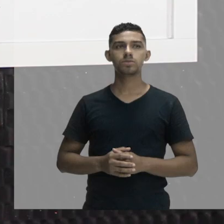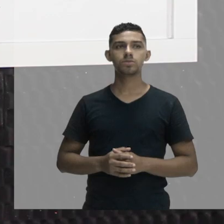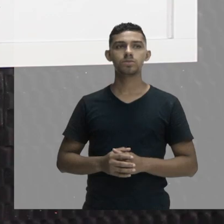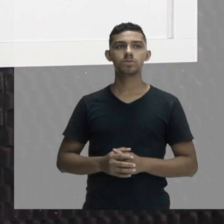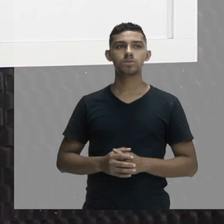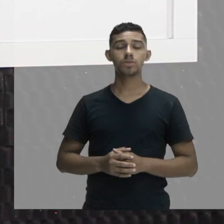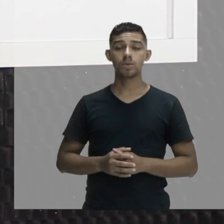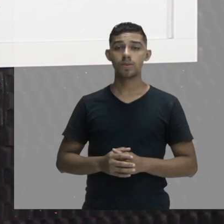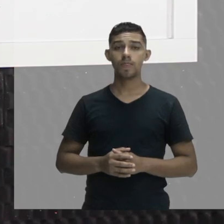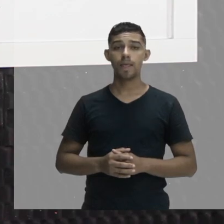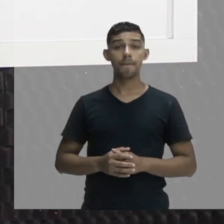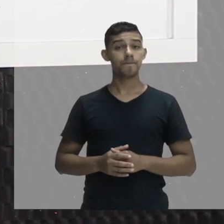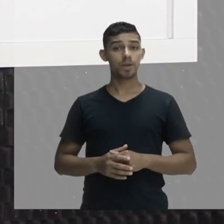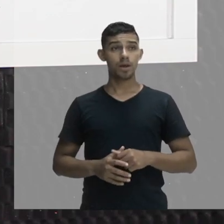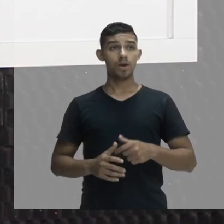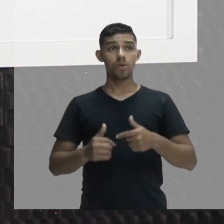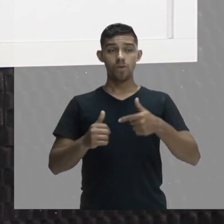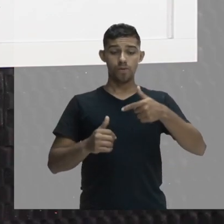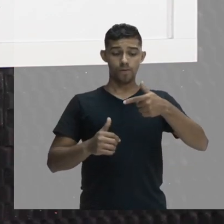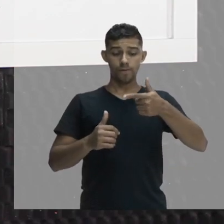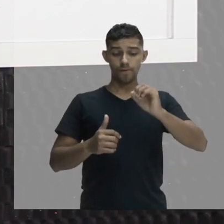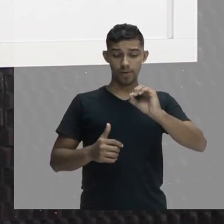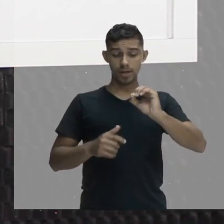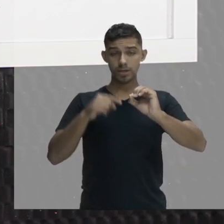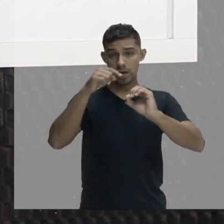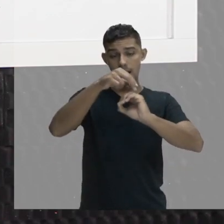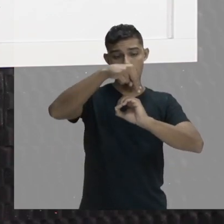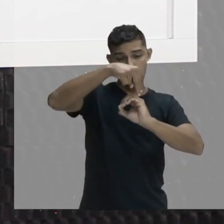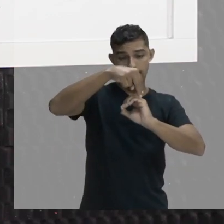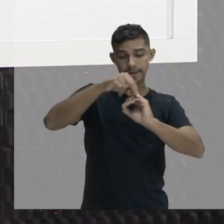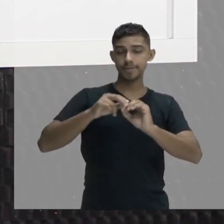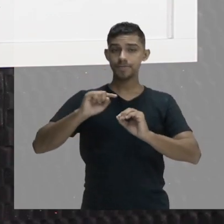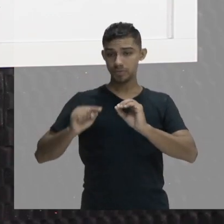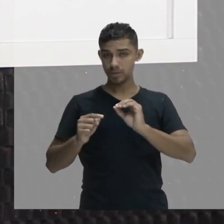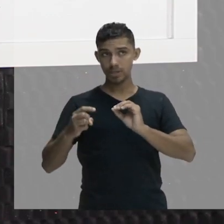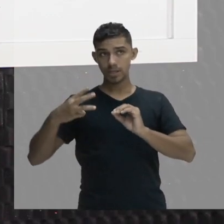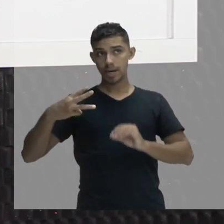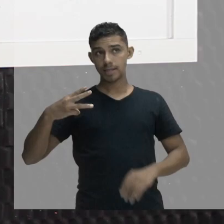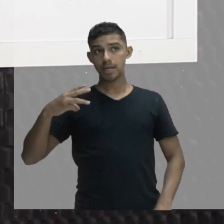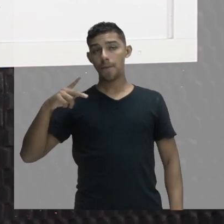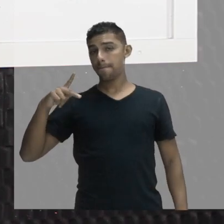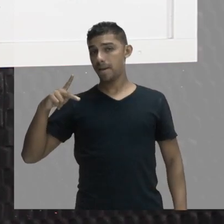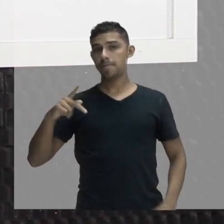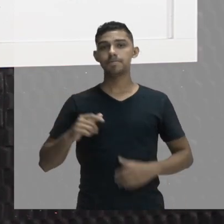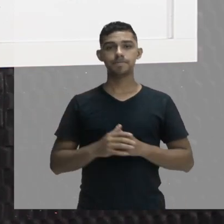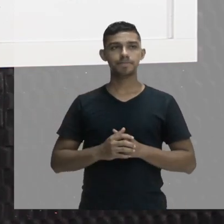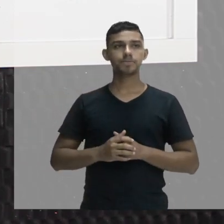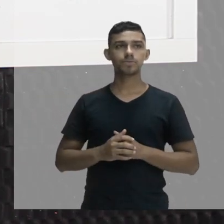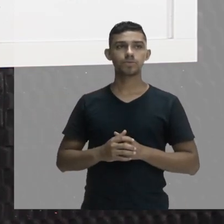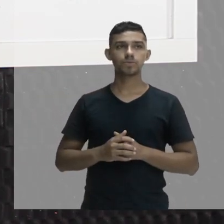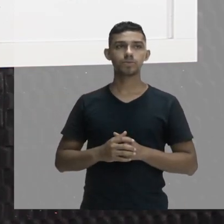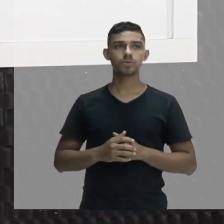Bom, então aqui é meu N, né? E aqui é meu P. Então você vai colocar